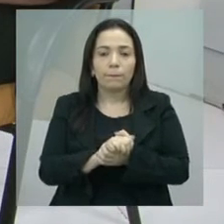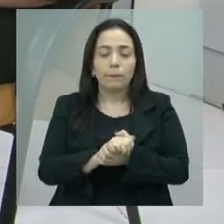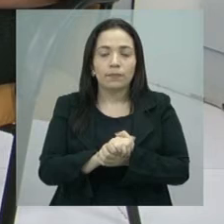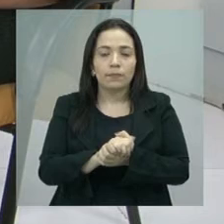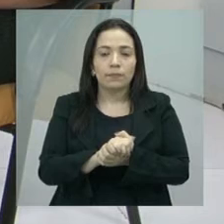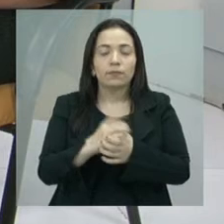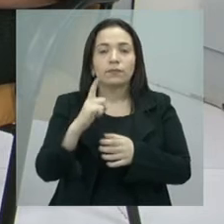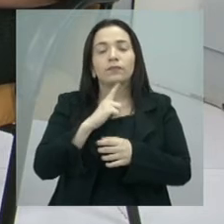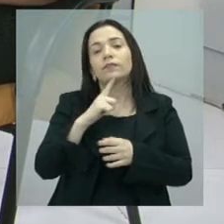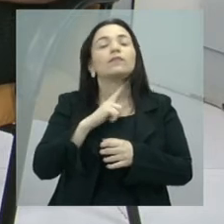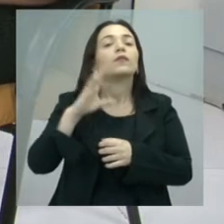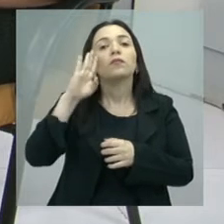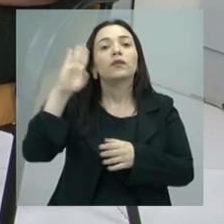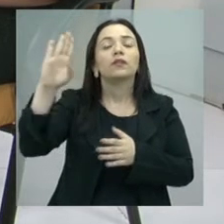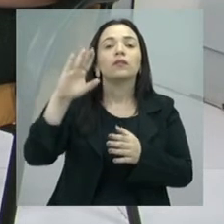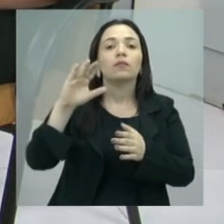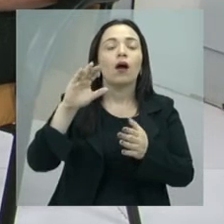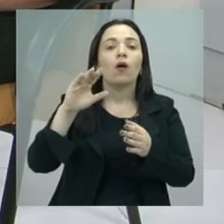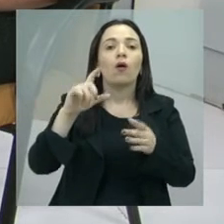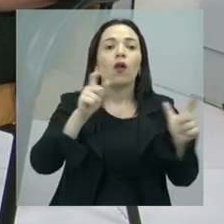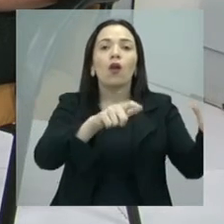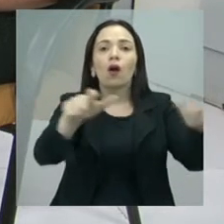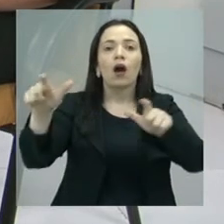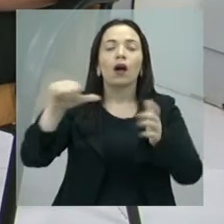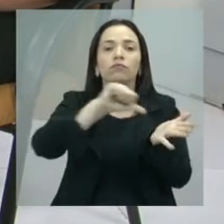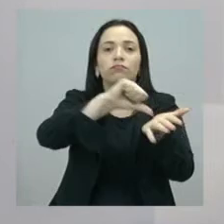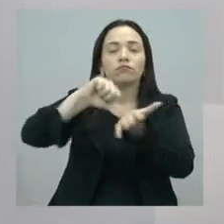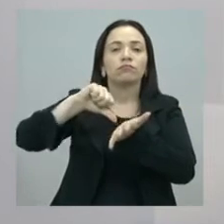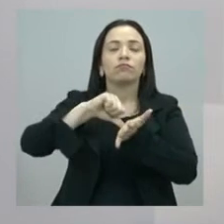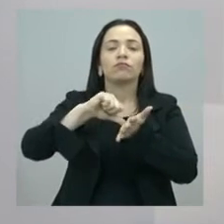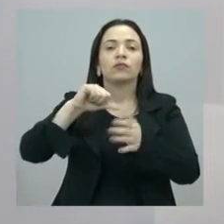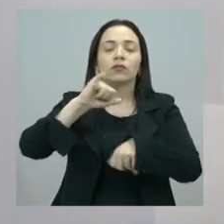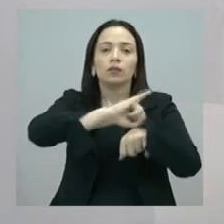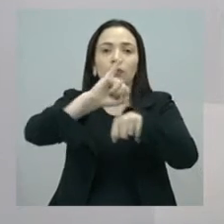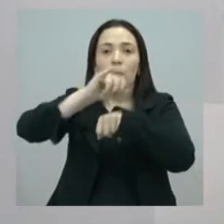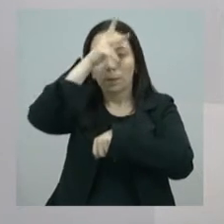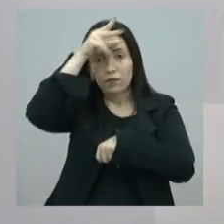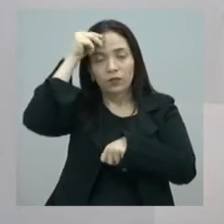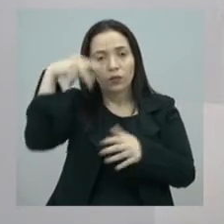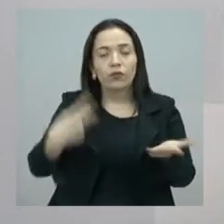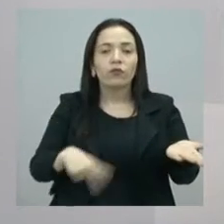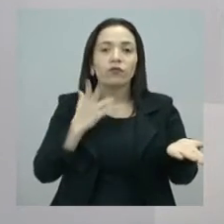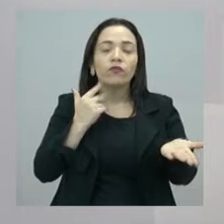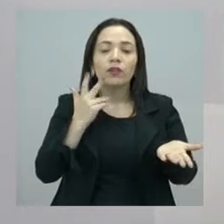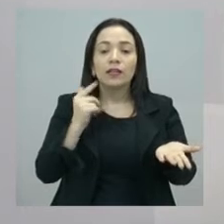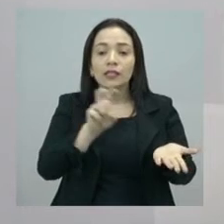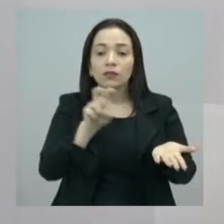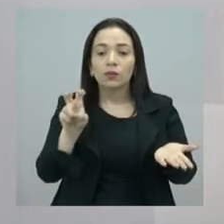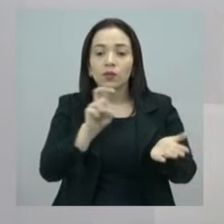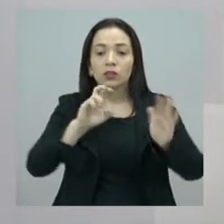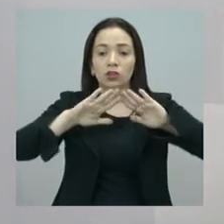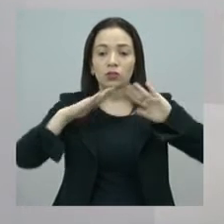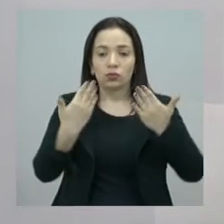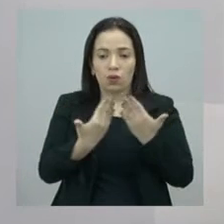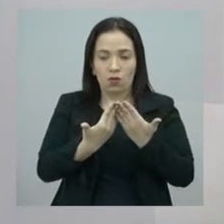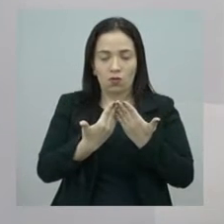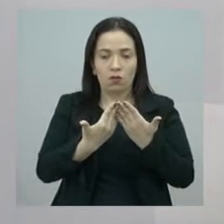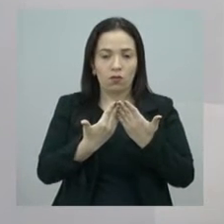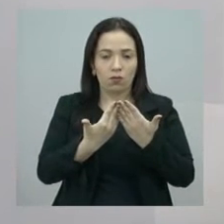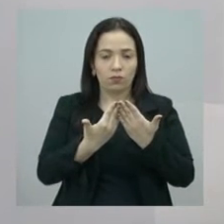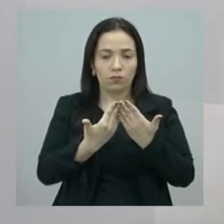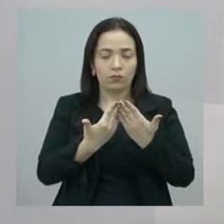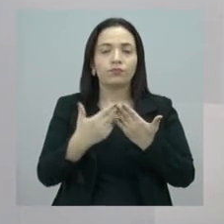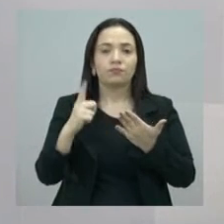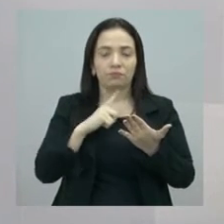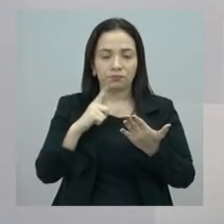nos equipamentos do município de Fortaleza. Serão 55 escolas em Fortaleza